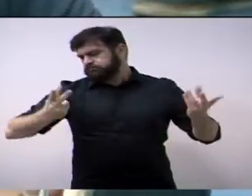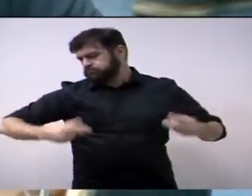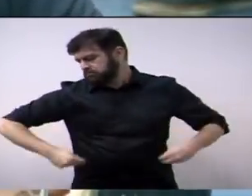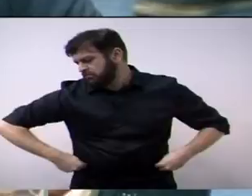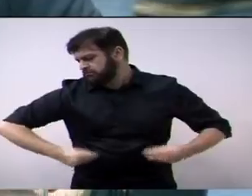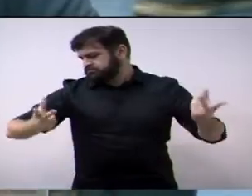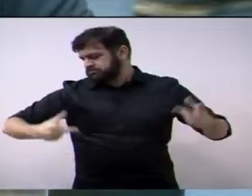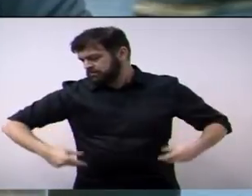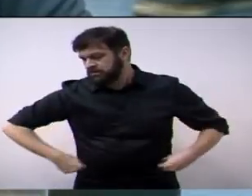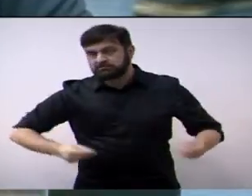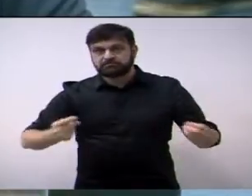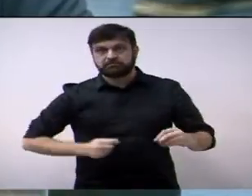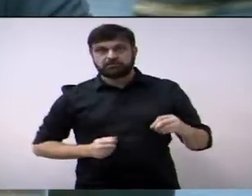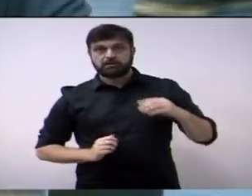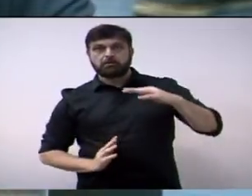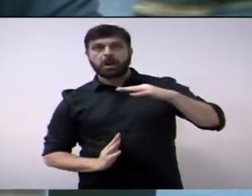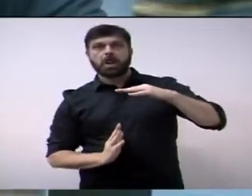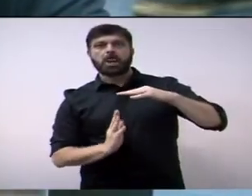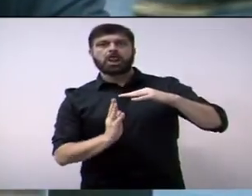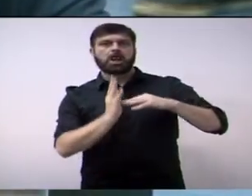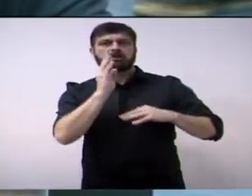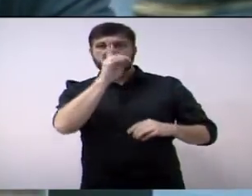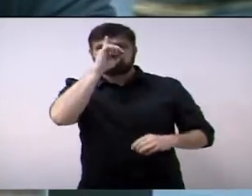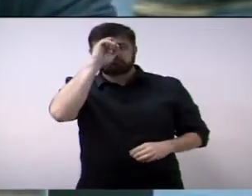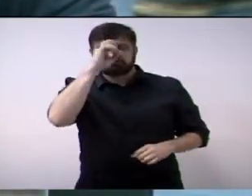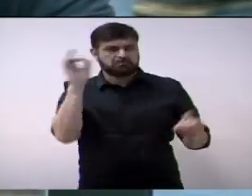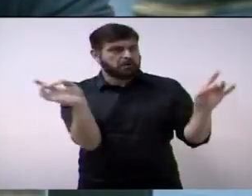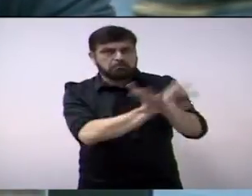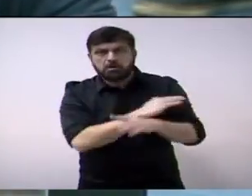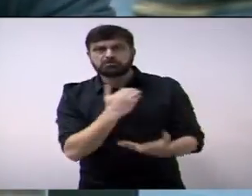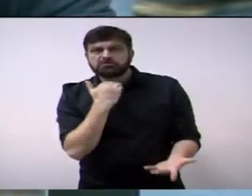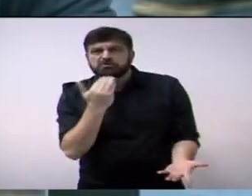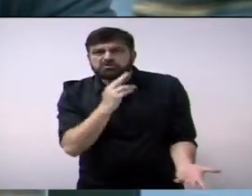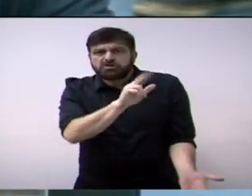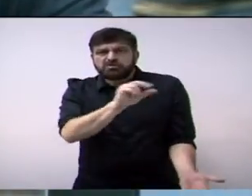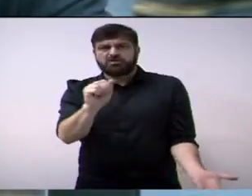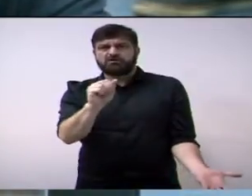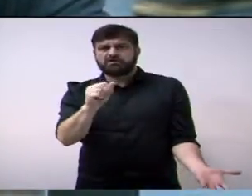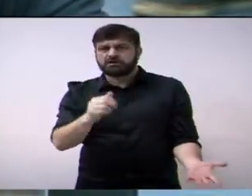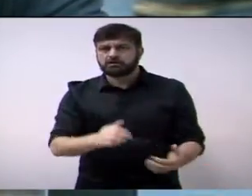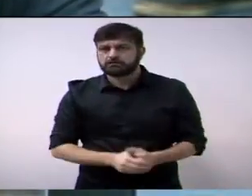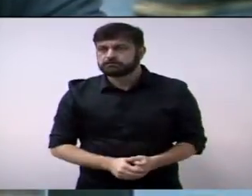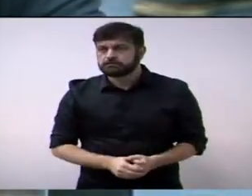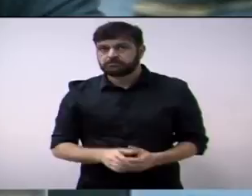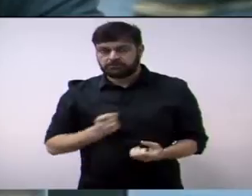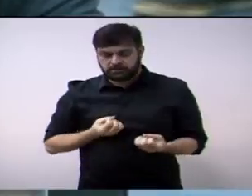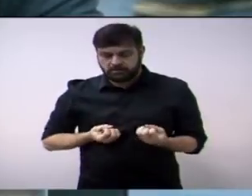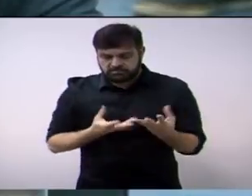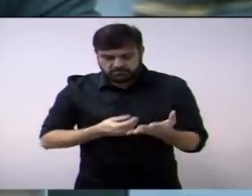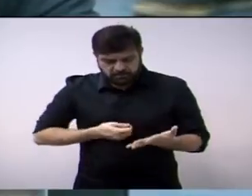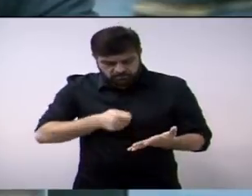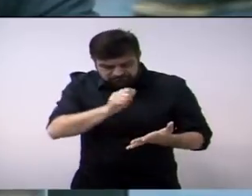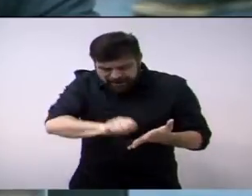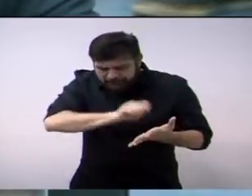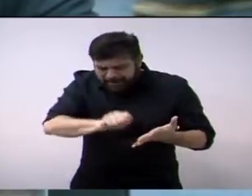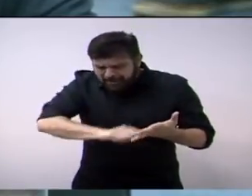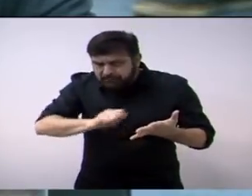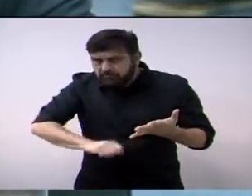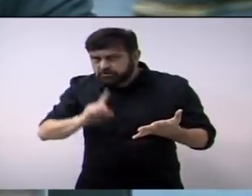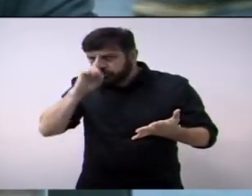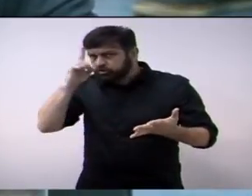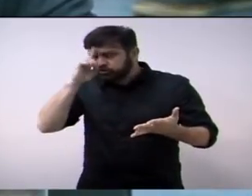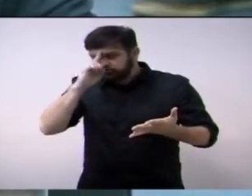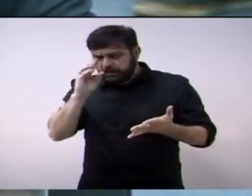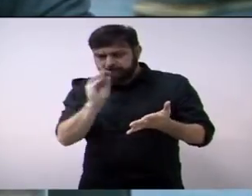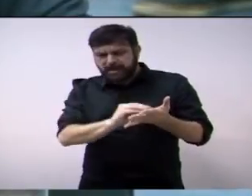não é o término de tudo aquele hospital, né? Então, contendo várias informações nesse requerimento, Eu vou aqui